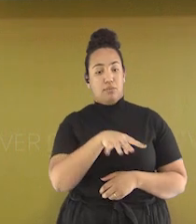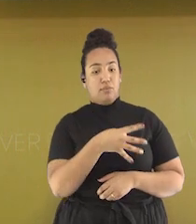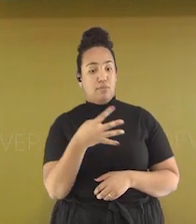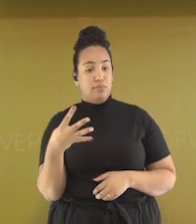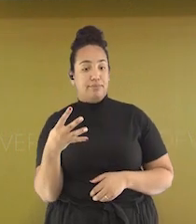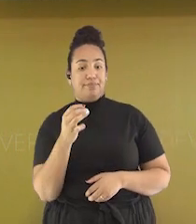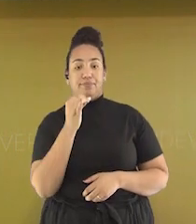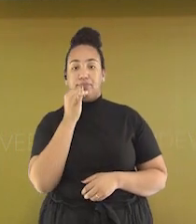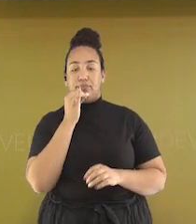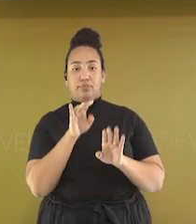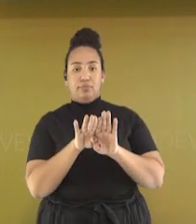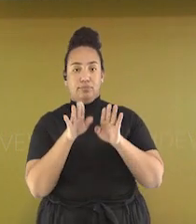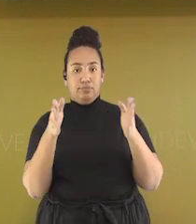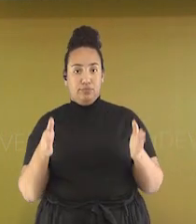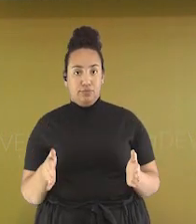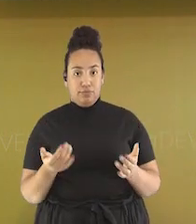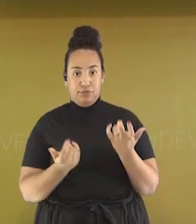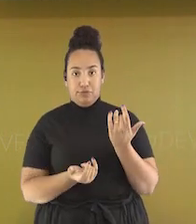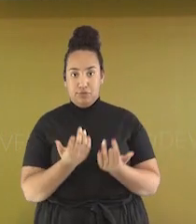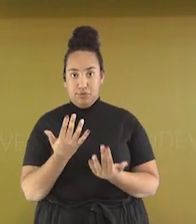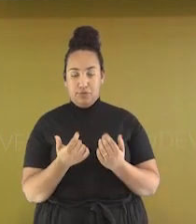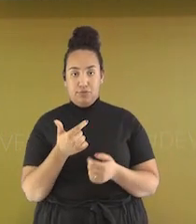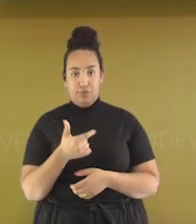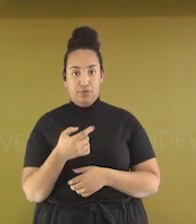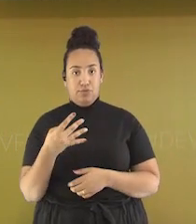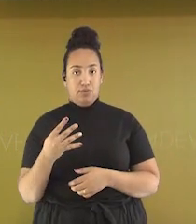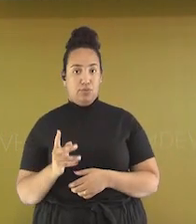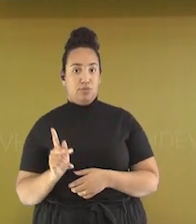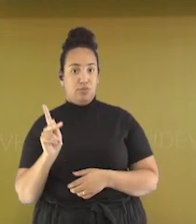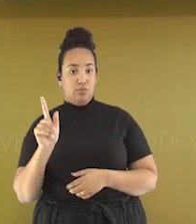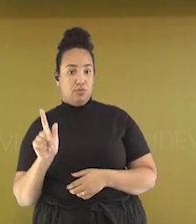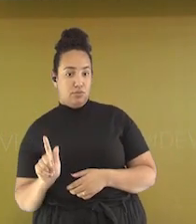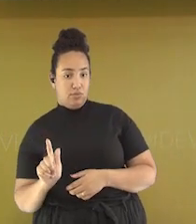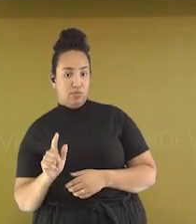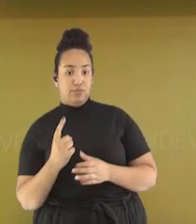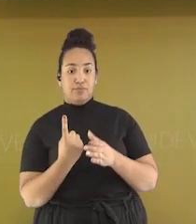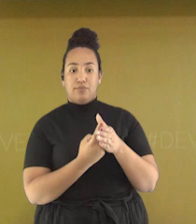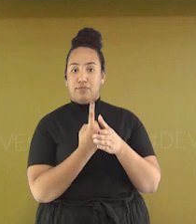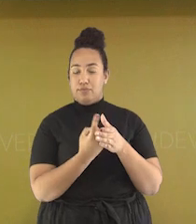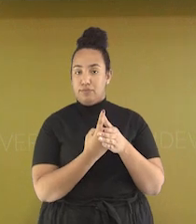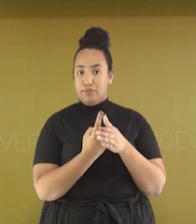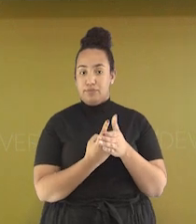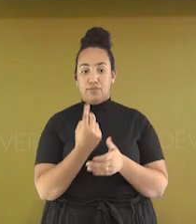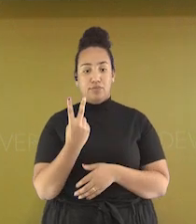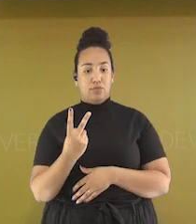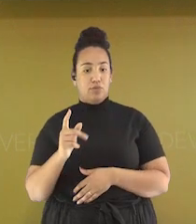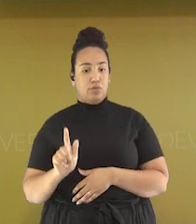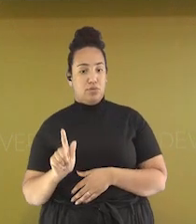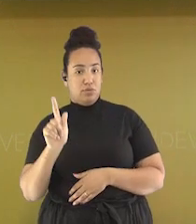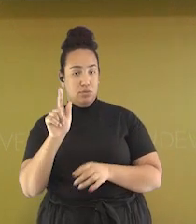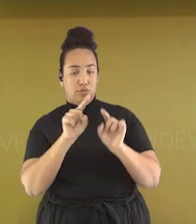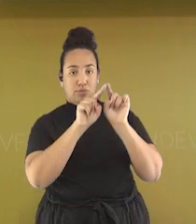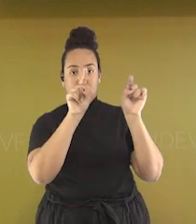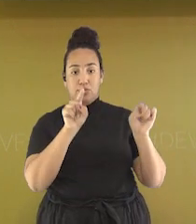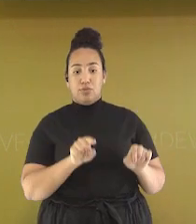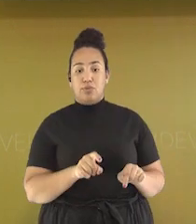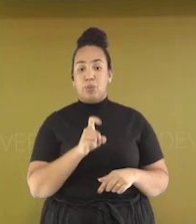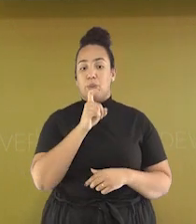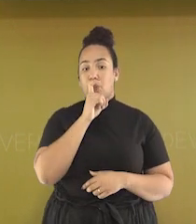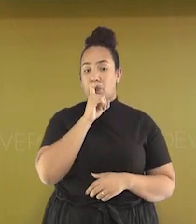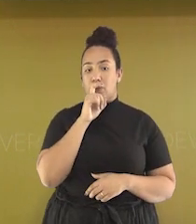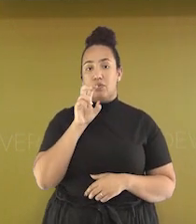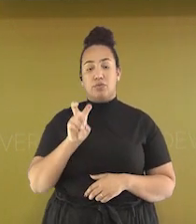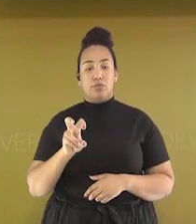nessa tabela o fogão com 24 quilos, o liquidificador com 2 quilos, a